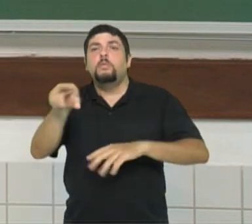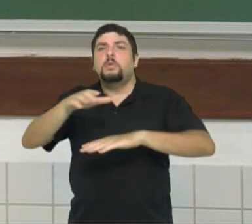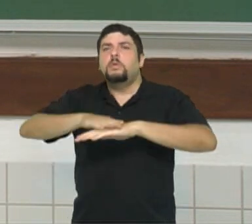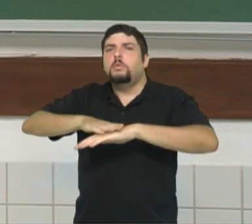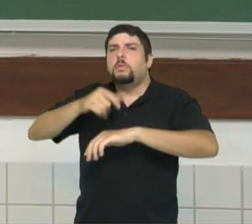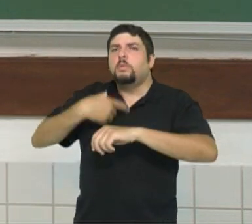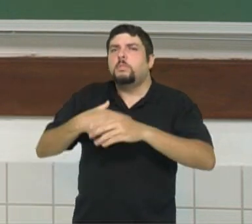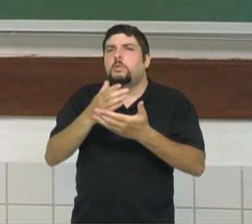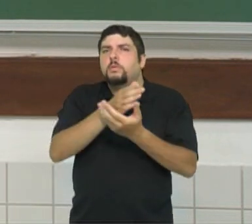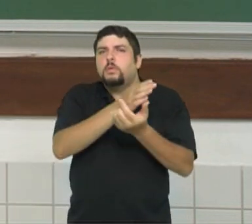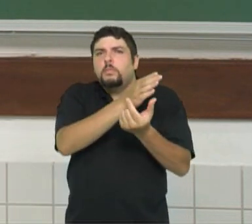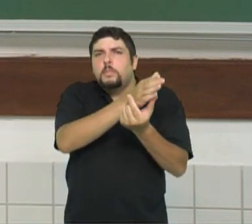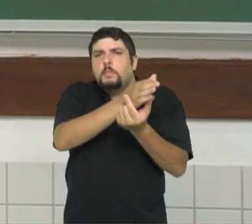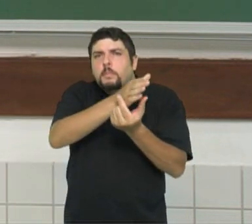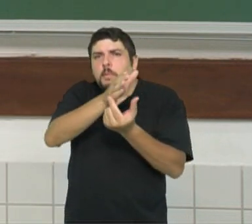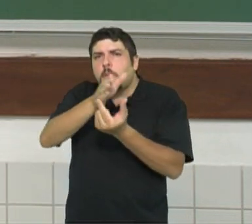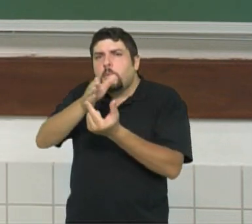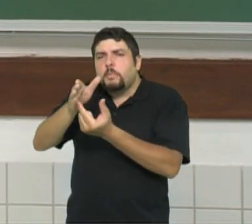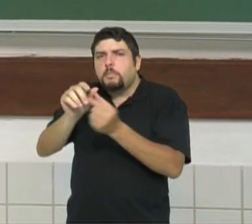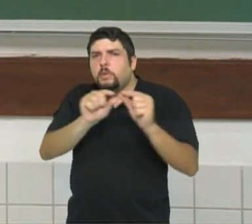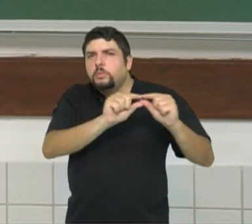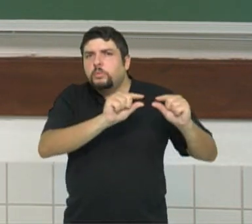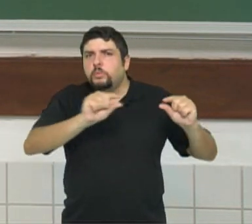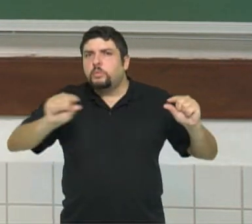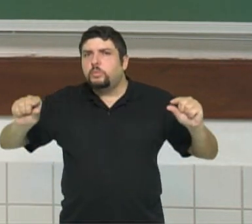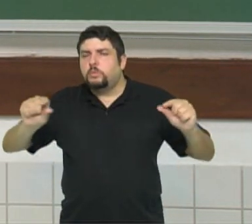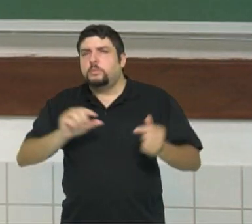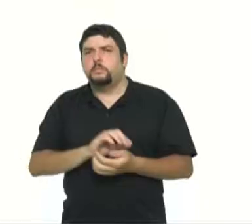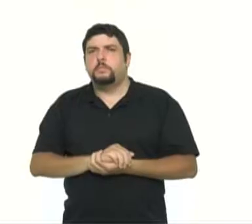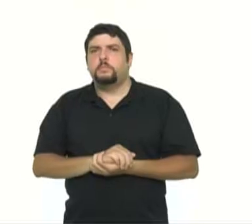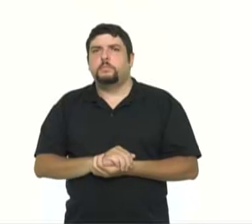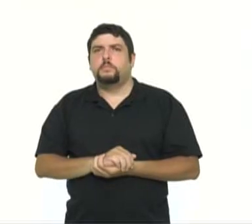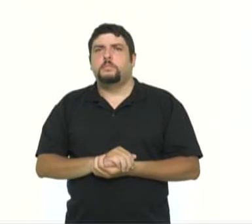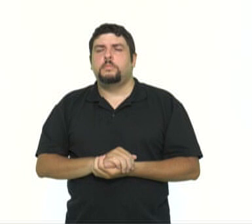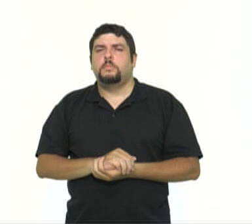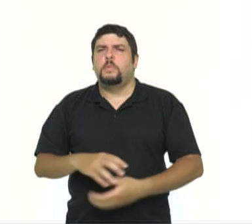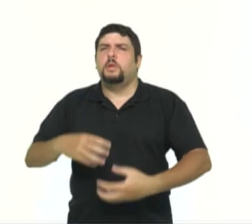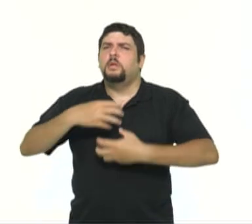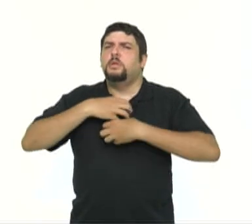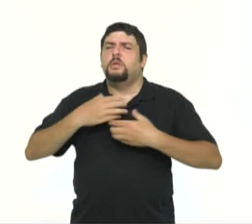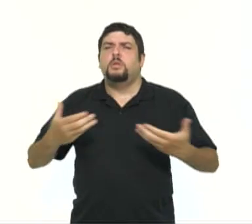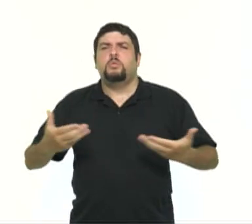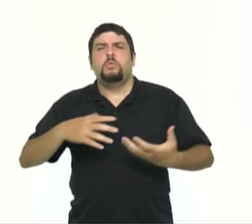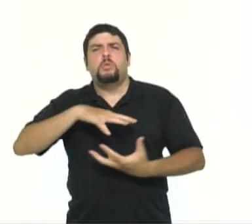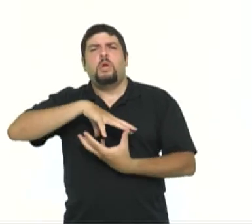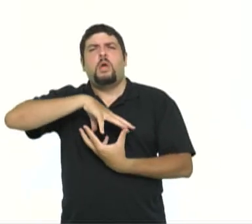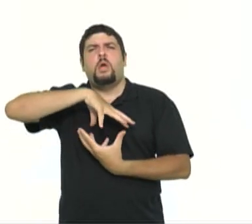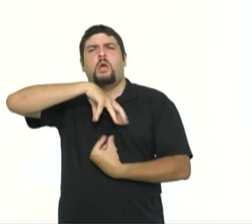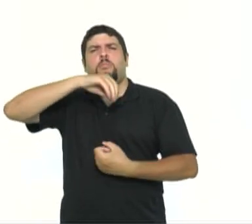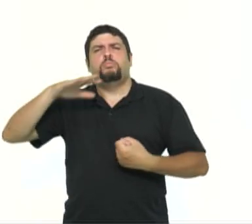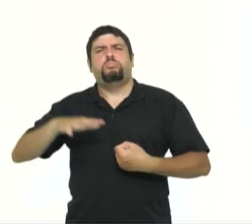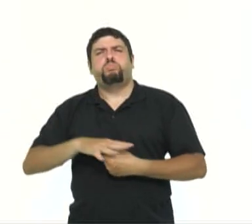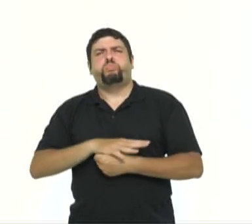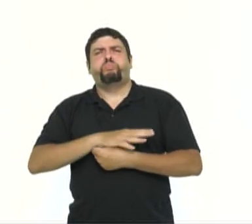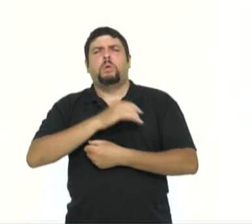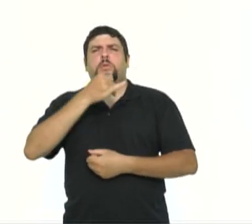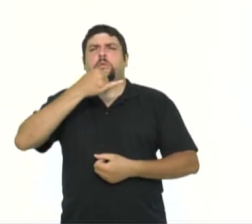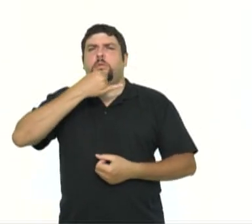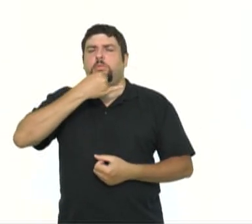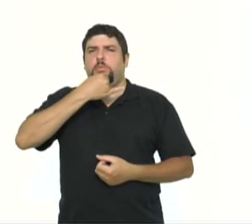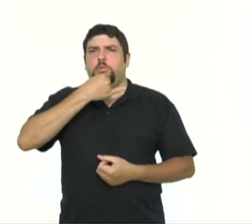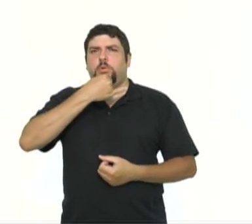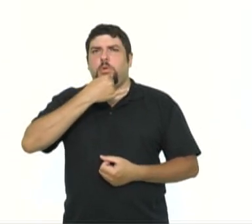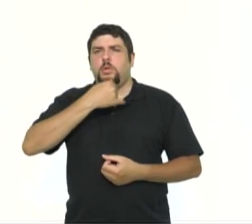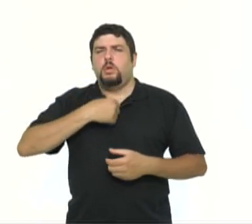nesses 2 versos do poema da Flor Bela Espanca. Sinto hoje a alma cheia de tristeza. Um sino dobra